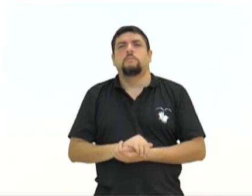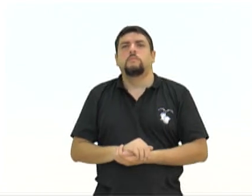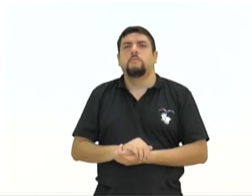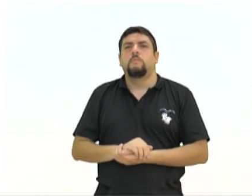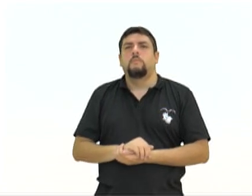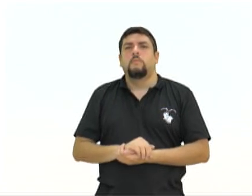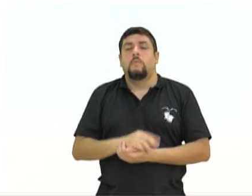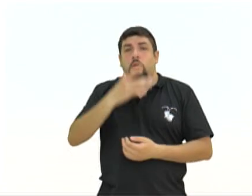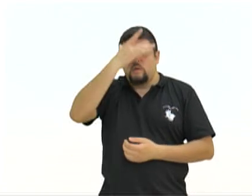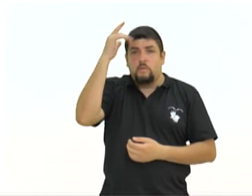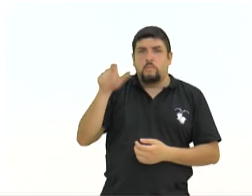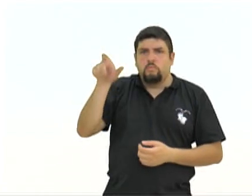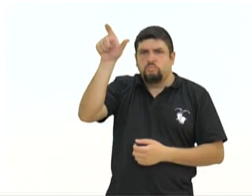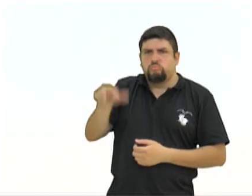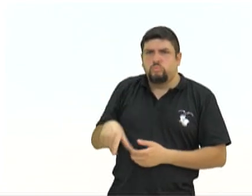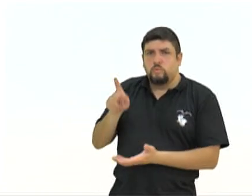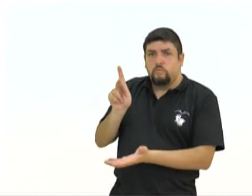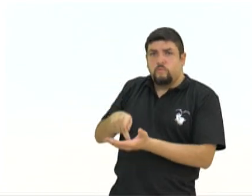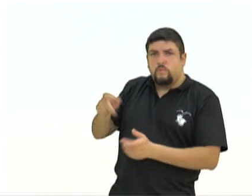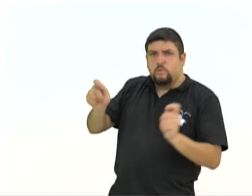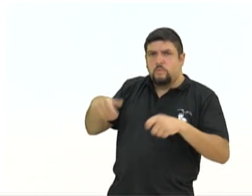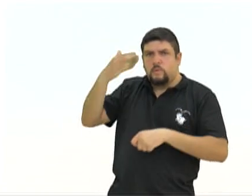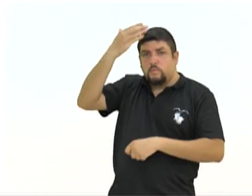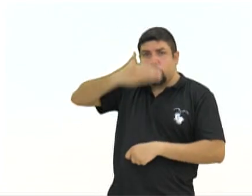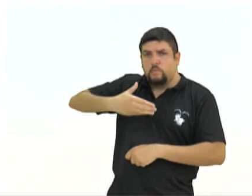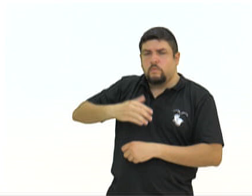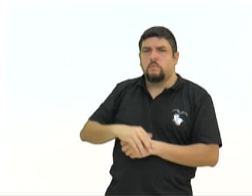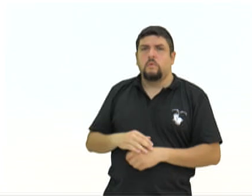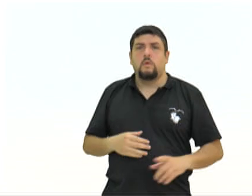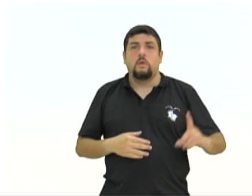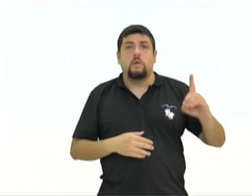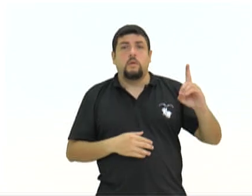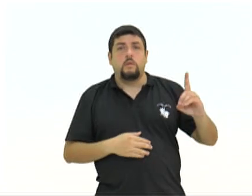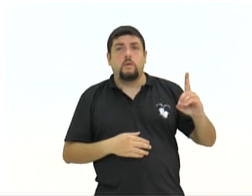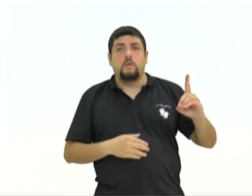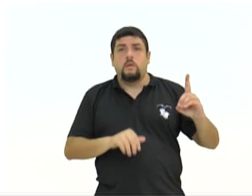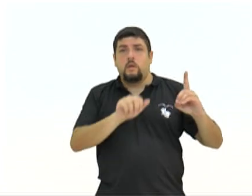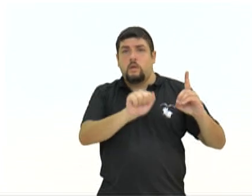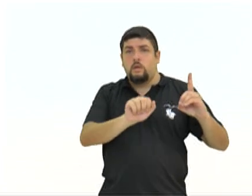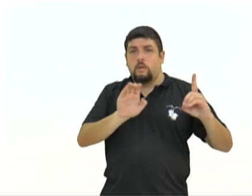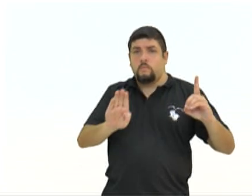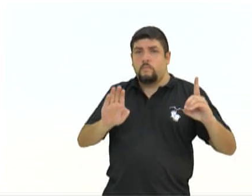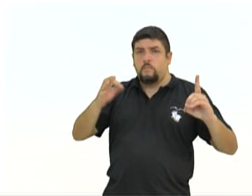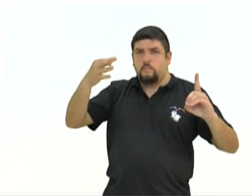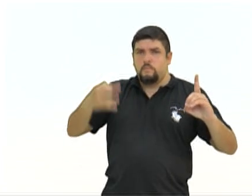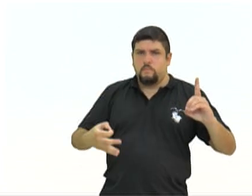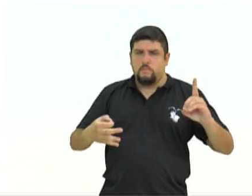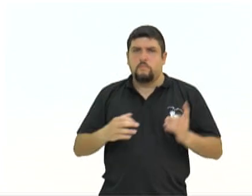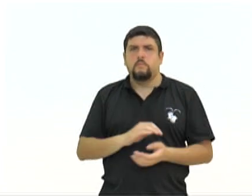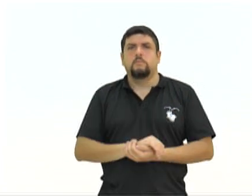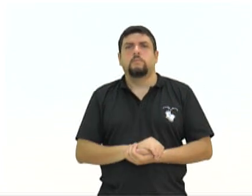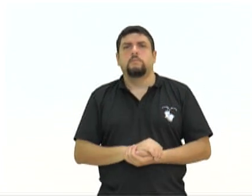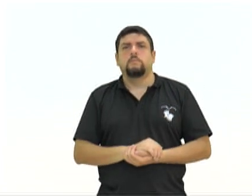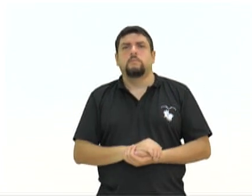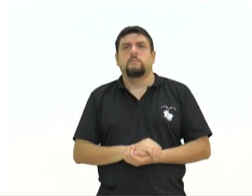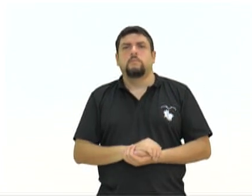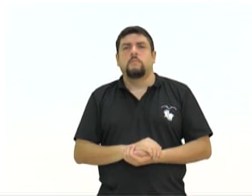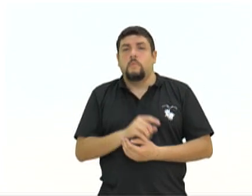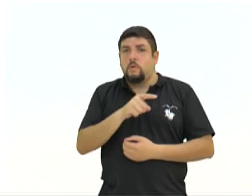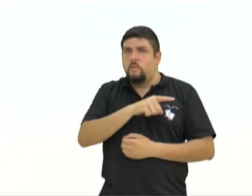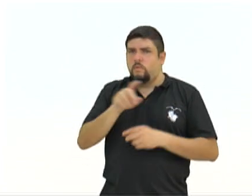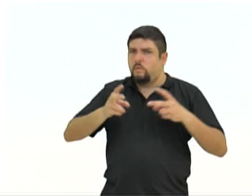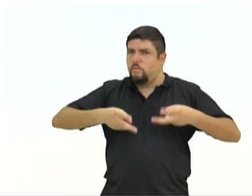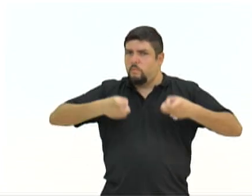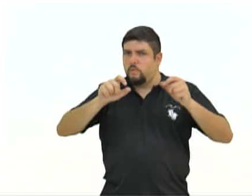é real e pode ser comprovada. Ou D. As alternativas A e B estão corretas. Então, vocês observem bem